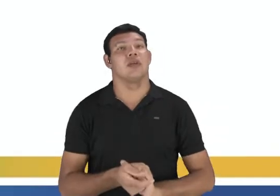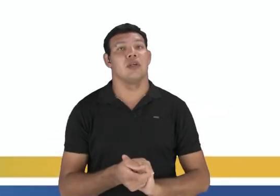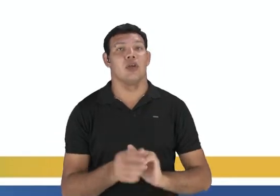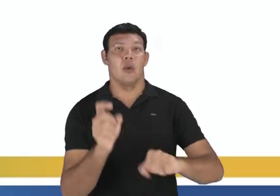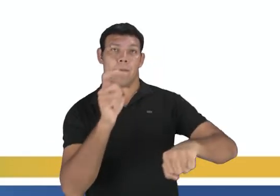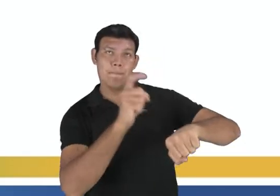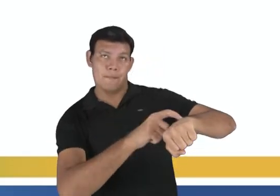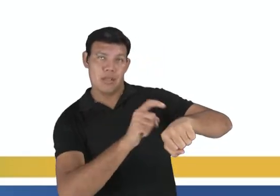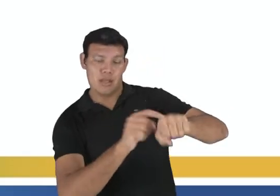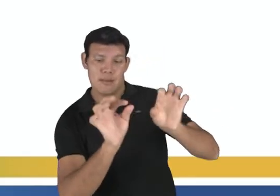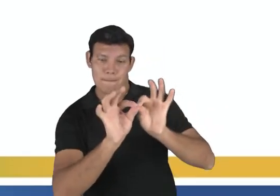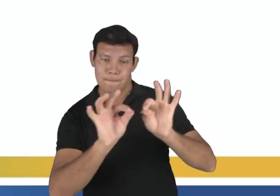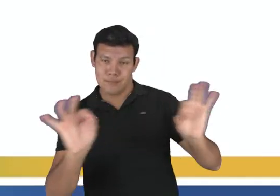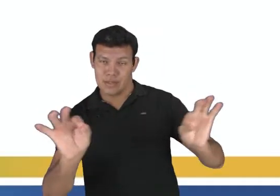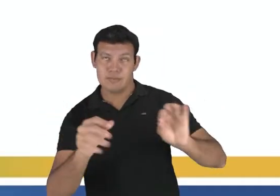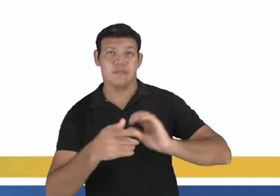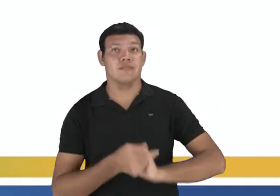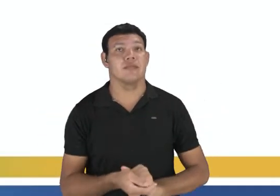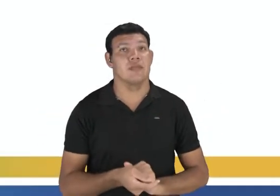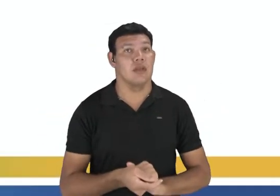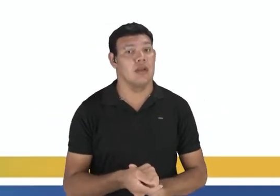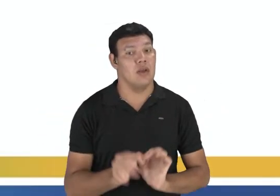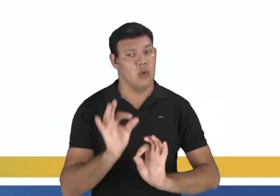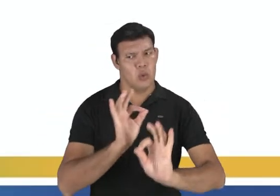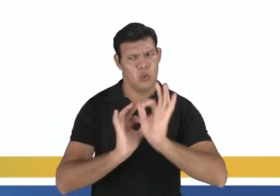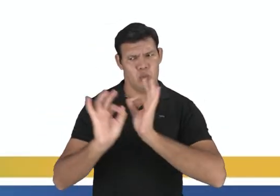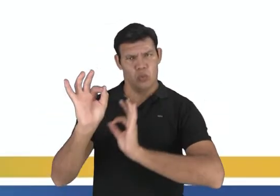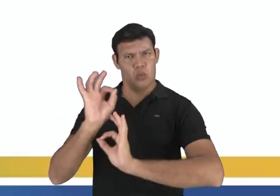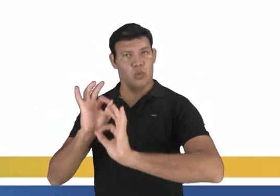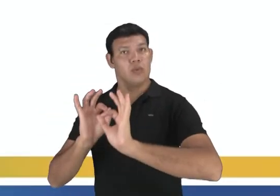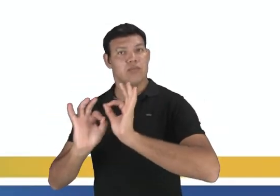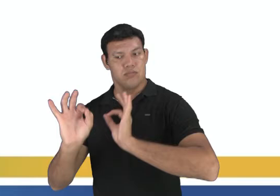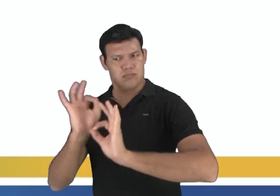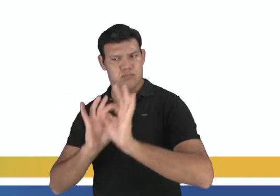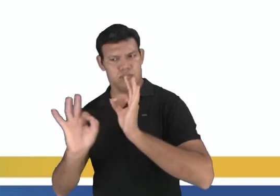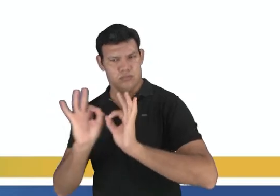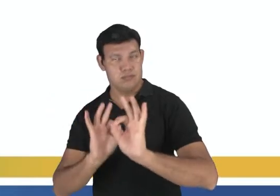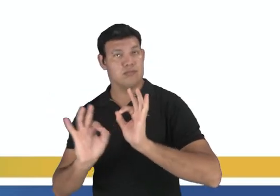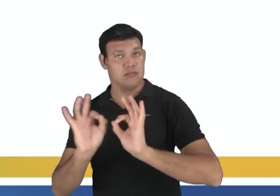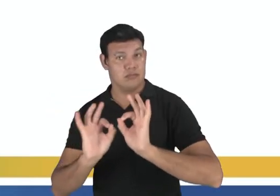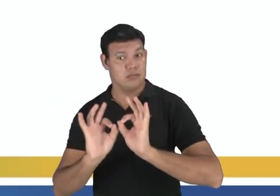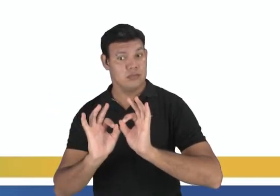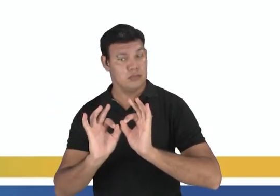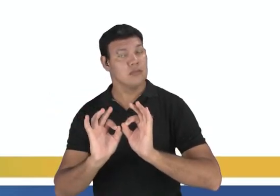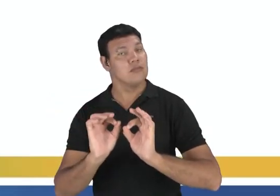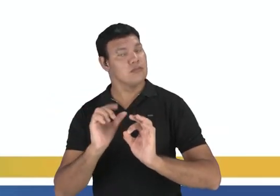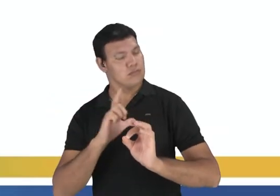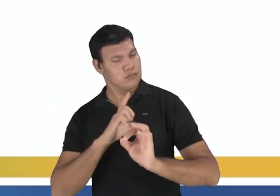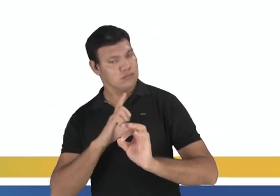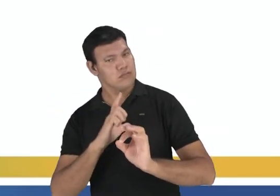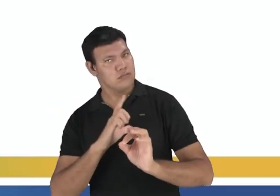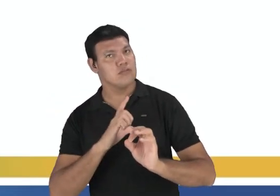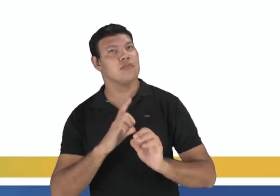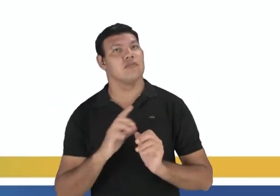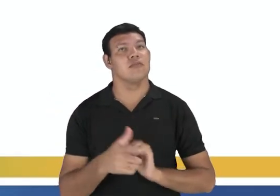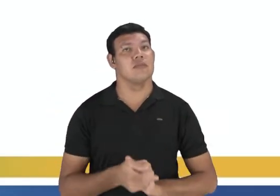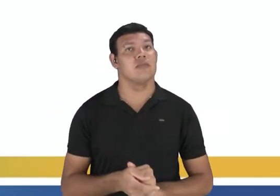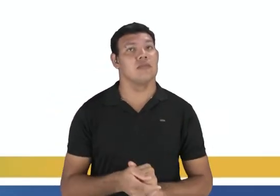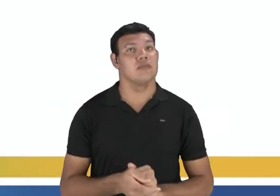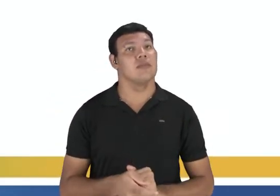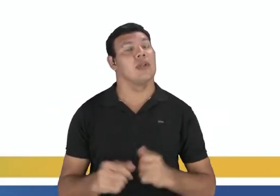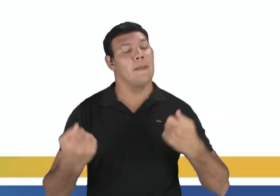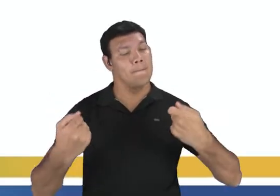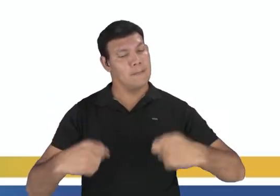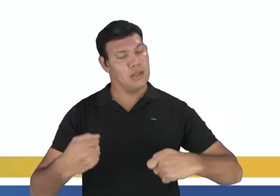tempo. E aí vocês vão perceber que para que essa organização aconteça, por vezes